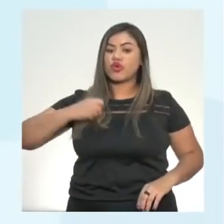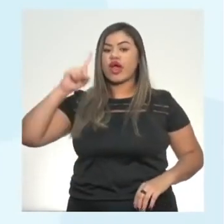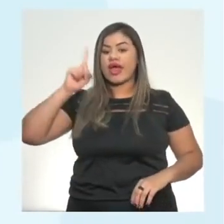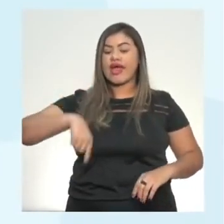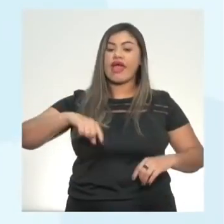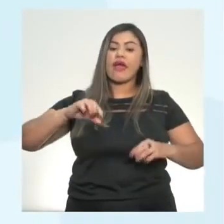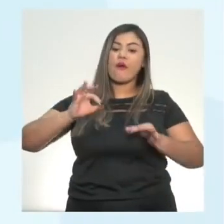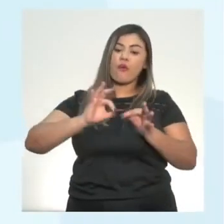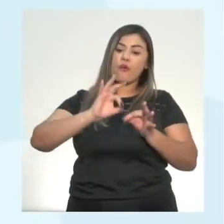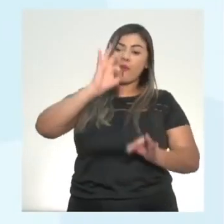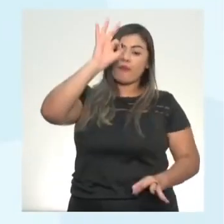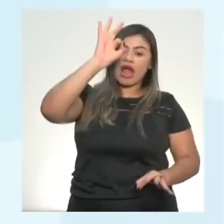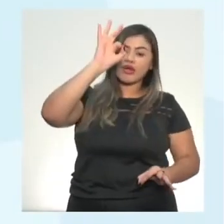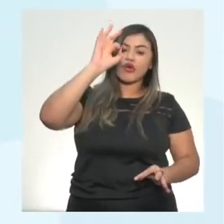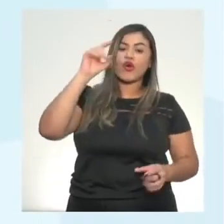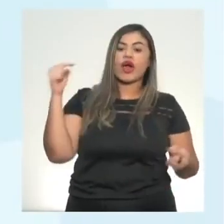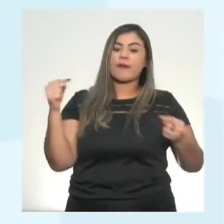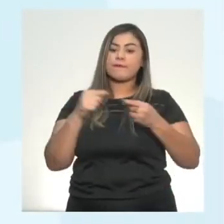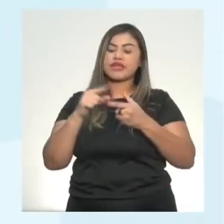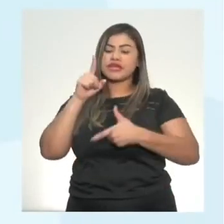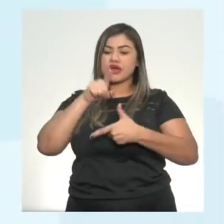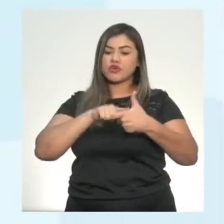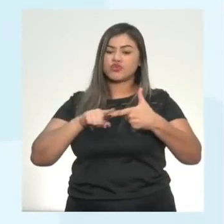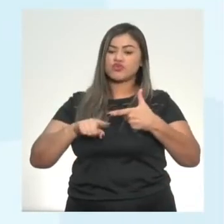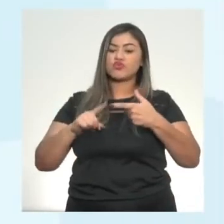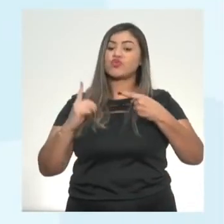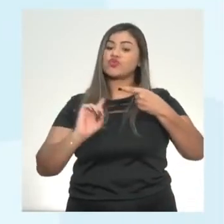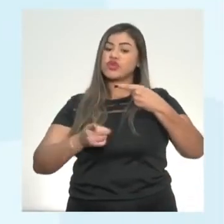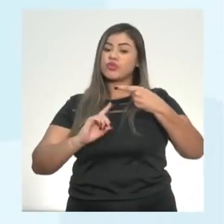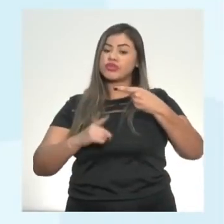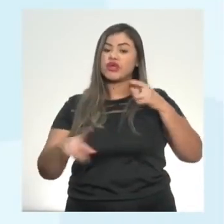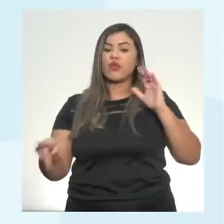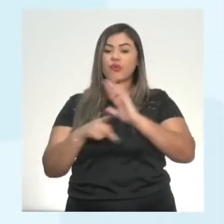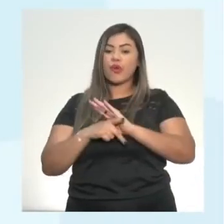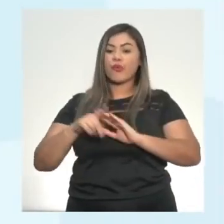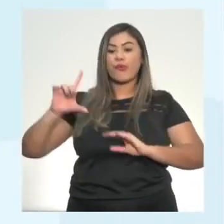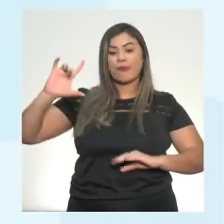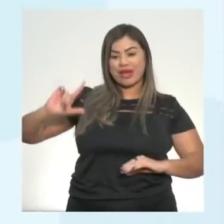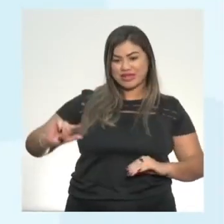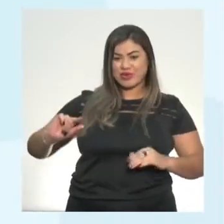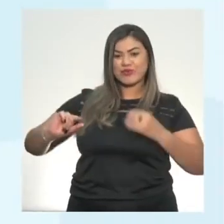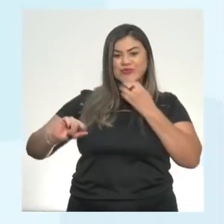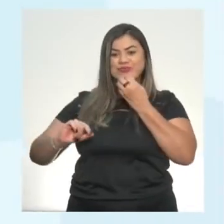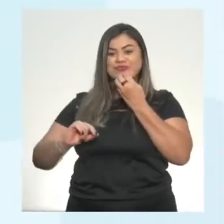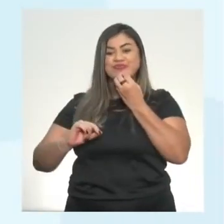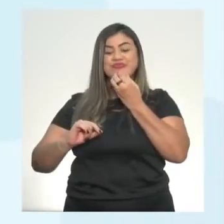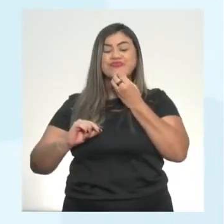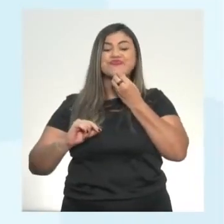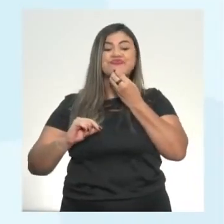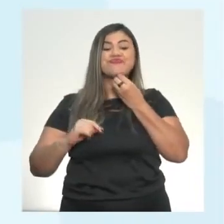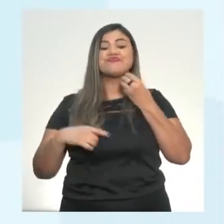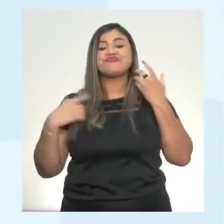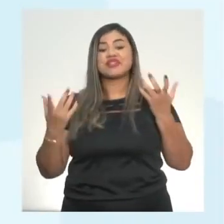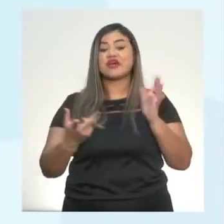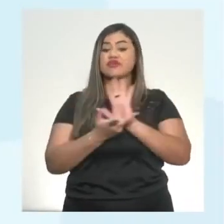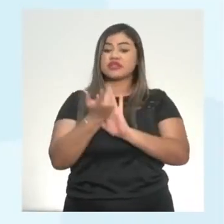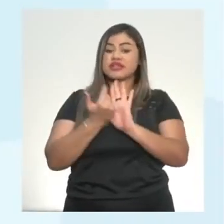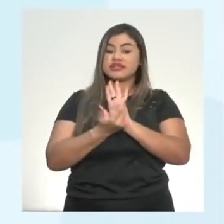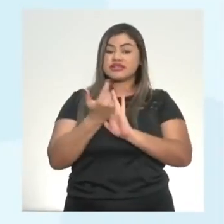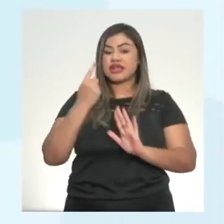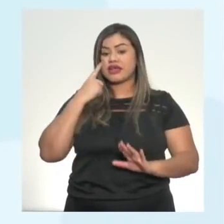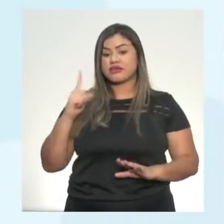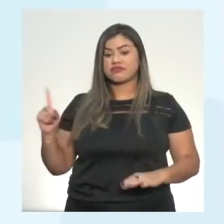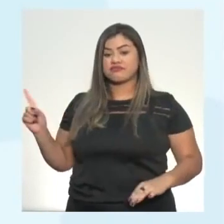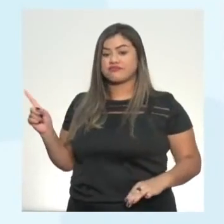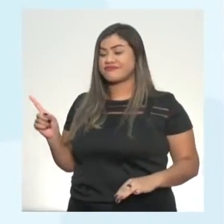lado maior dividido pelo denominador, que é o lado menor. Então, nas figuras que nós temos